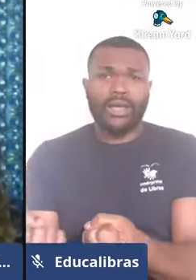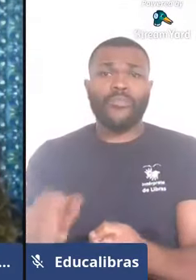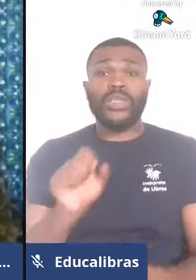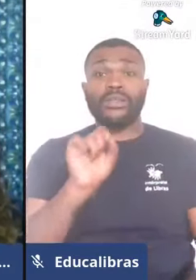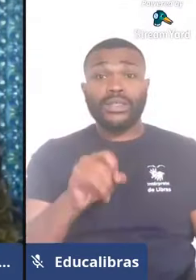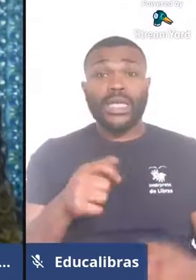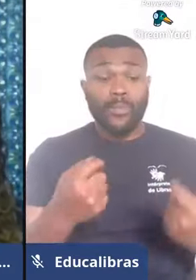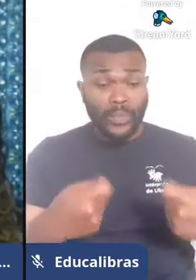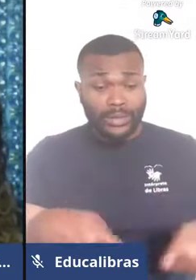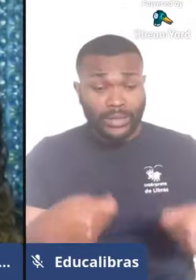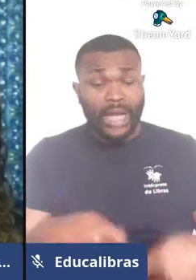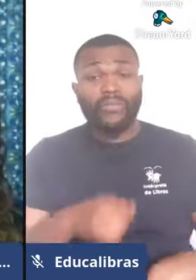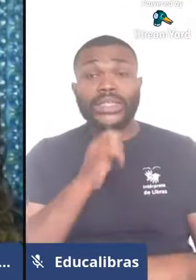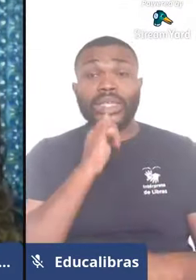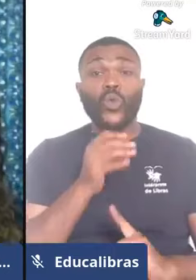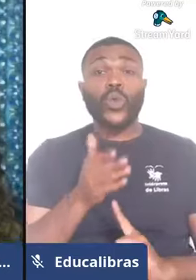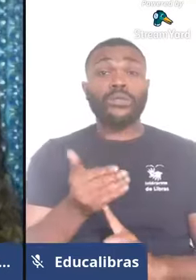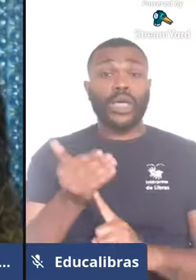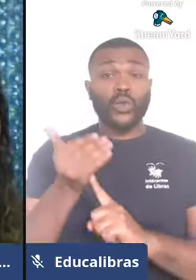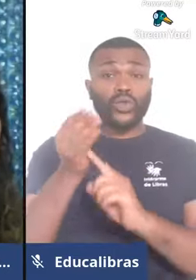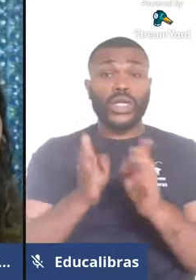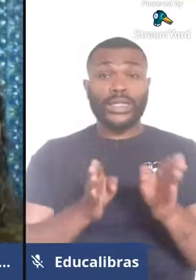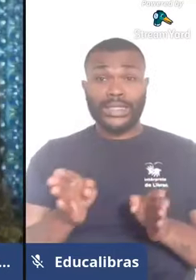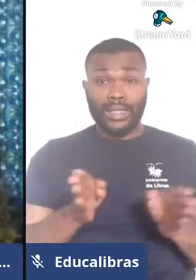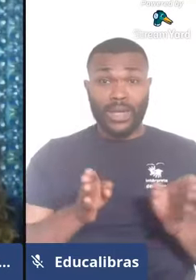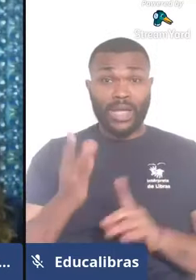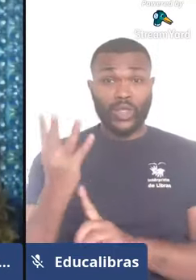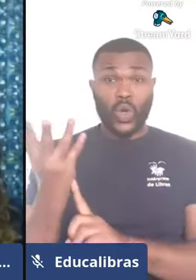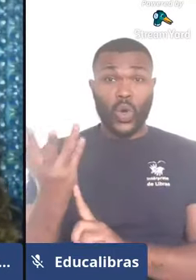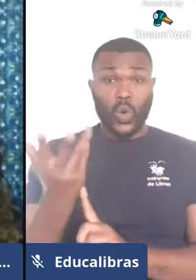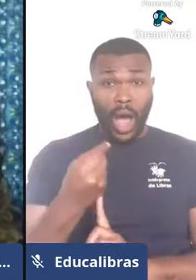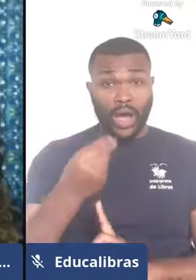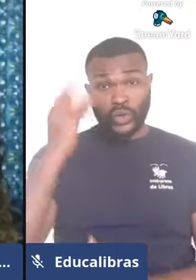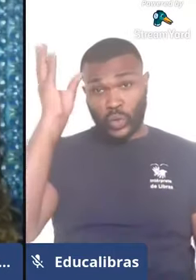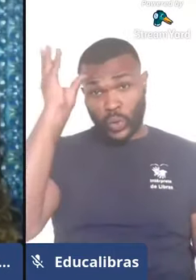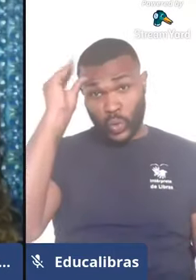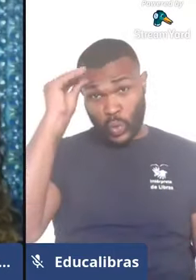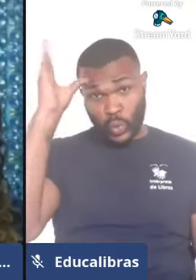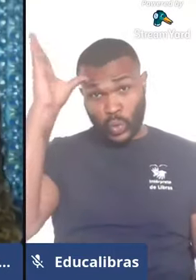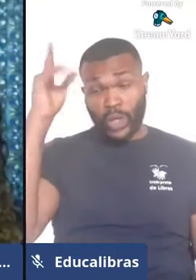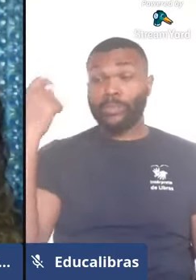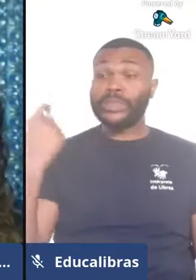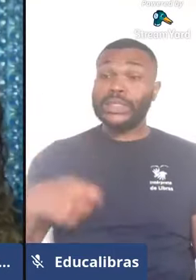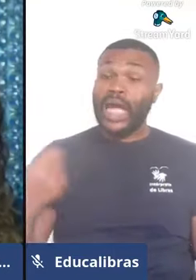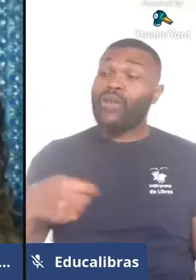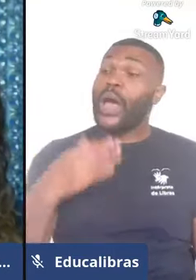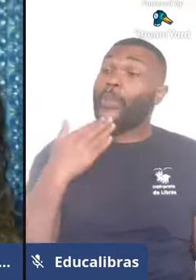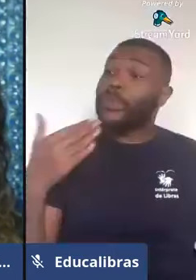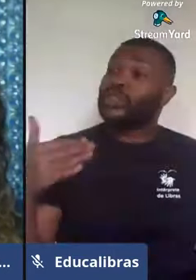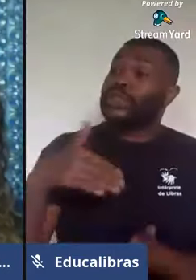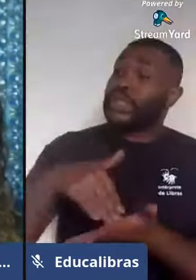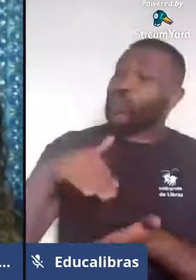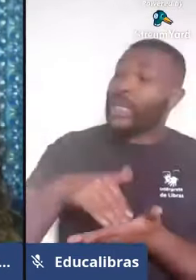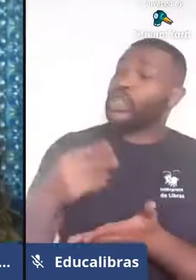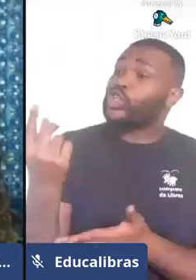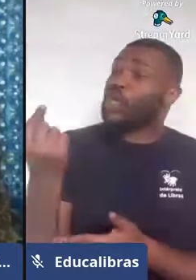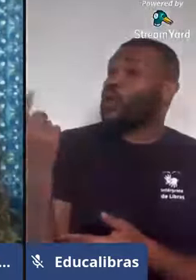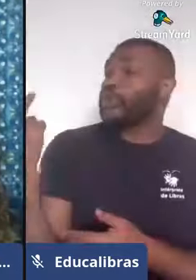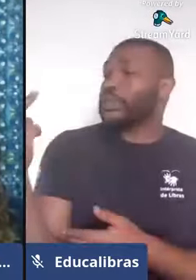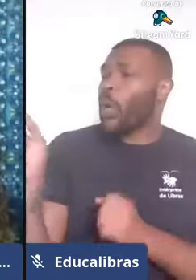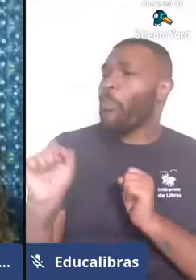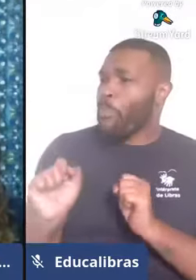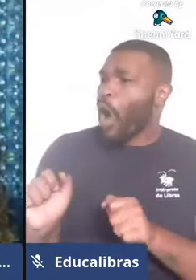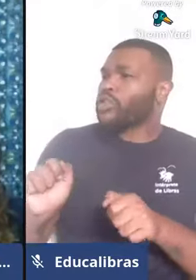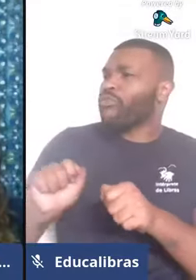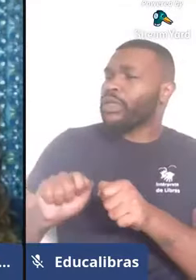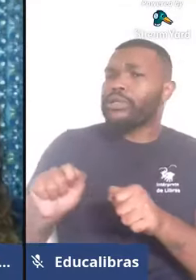de repente, de tecnologia assistiva na área de cultura, eu precisava convencer a Secretaria de Cultura que eles precisavam fazer isso com o dinheiro deles. Então, você imagina